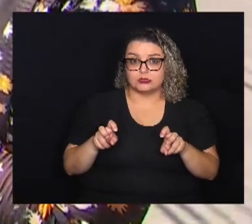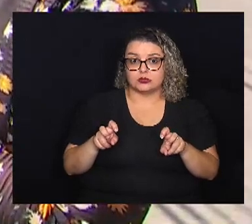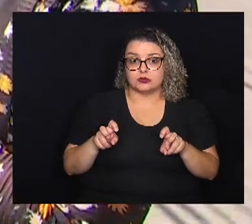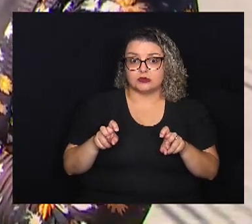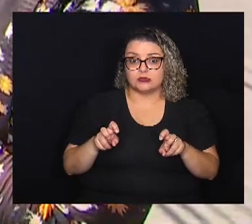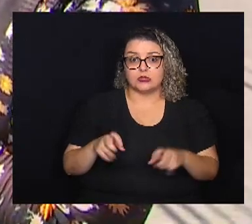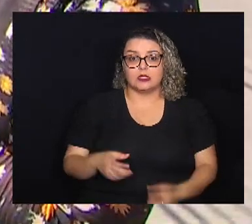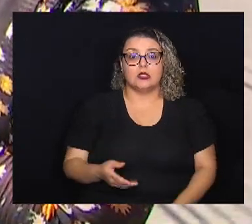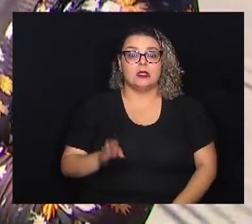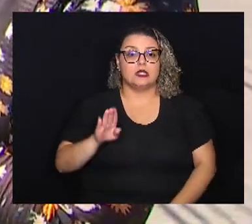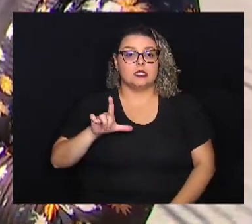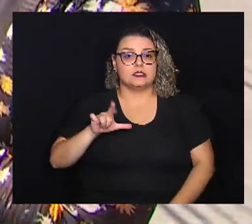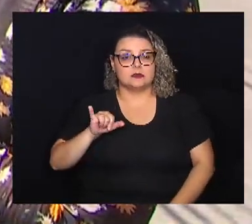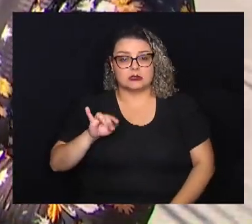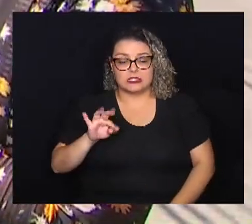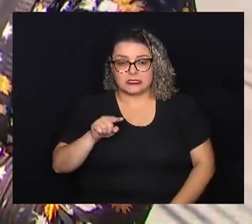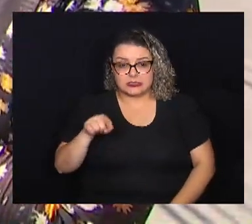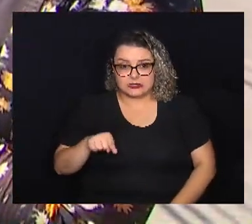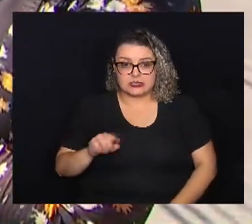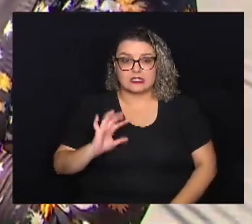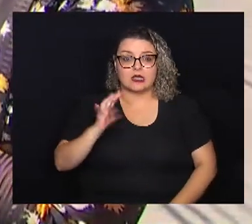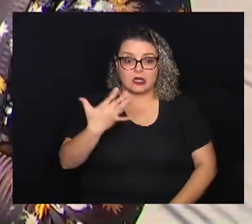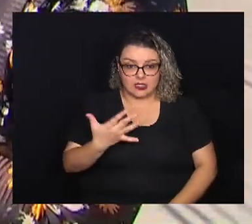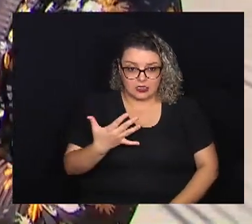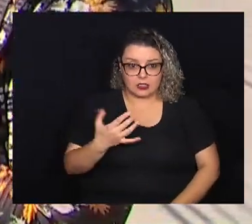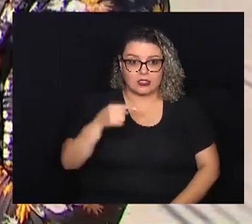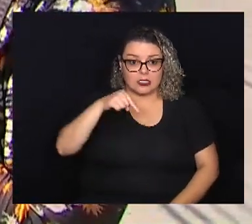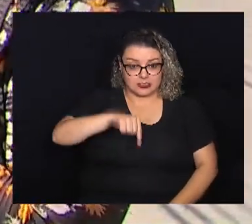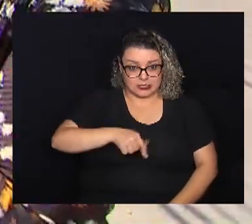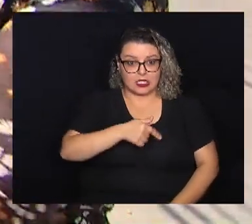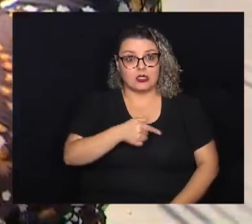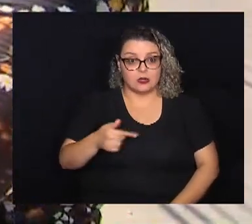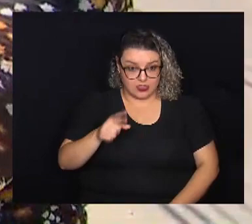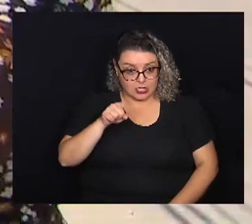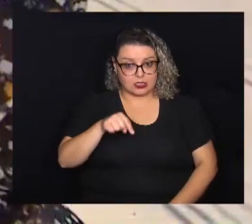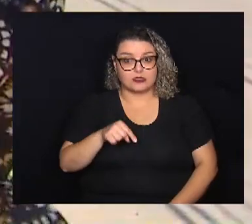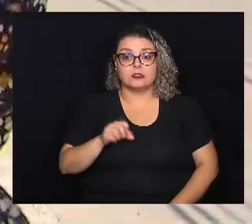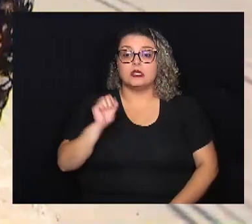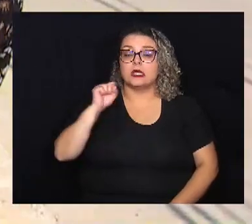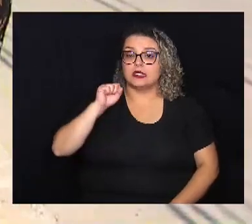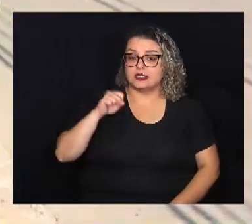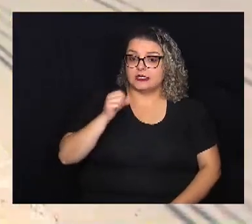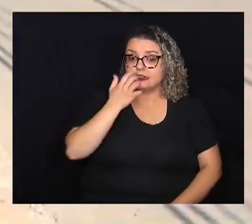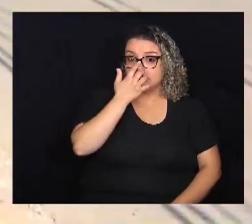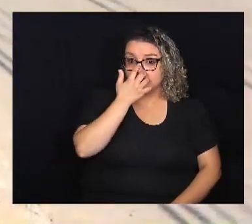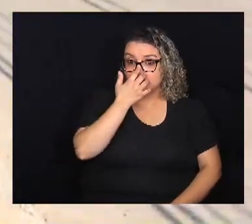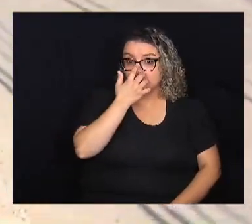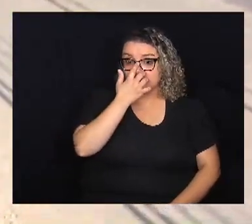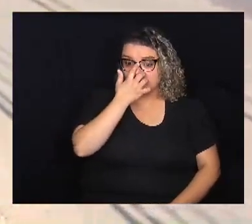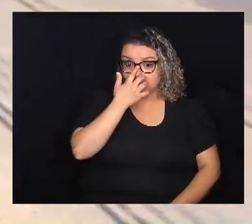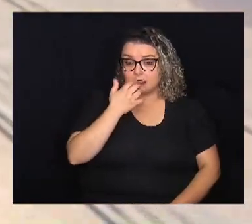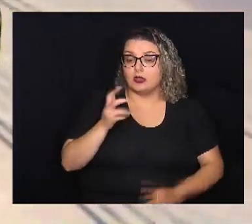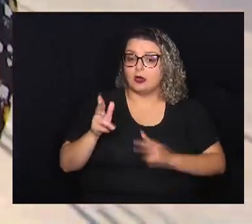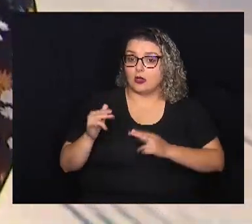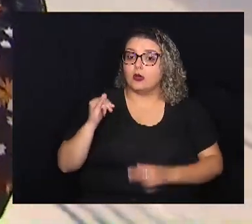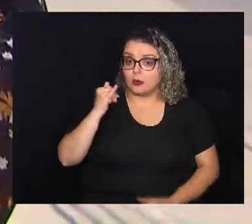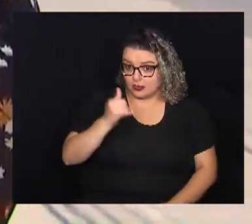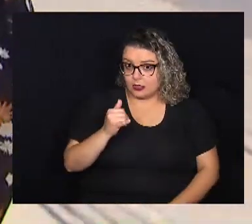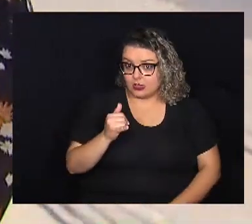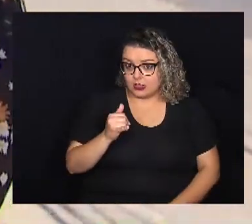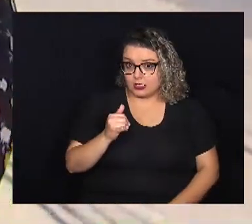Blitz educativas que vão acontecer durante esta semana ainda, isso? Isso mesmo! Então, como você falou, gente,